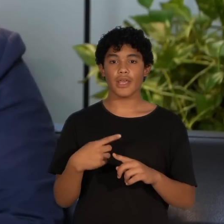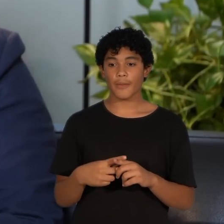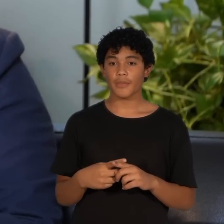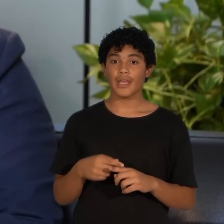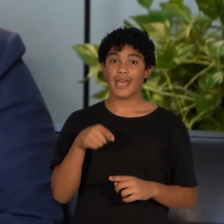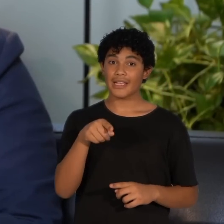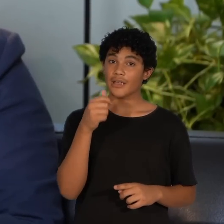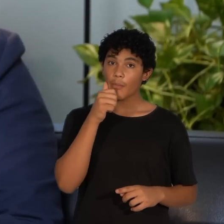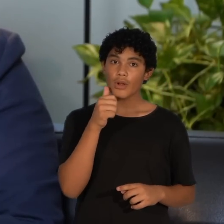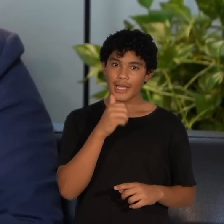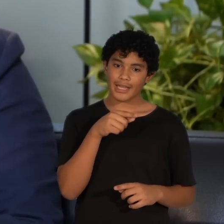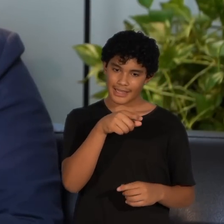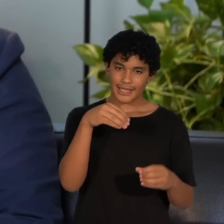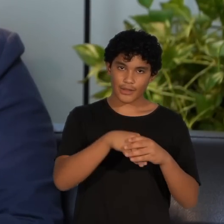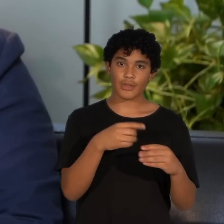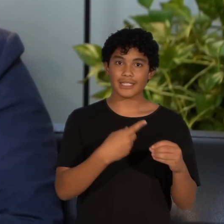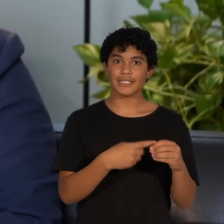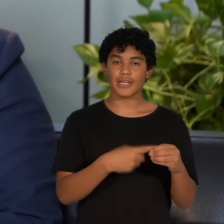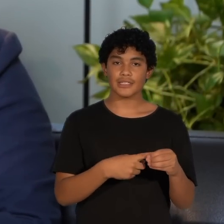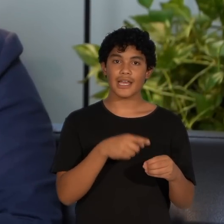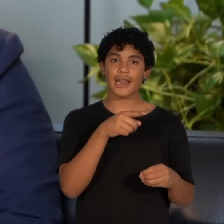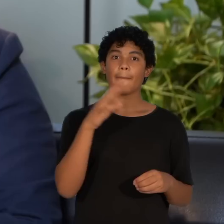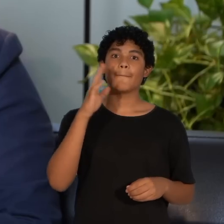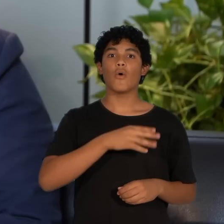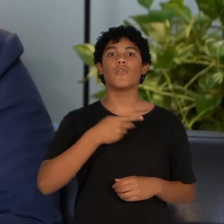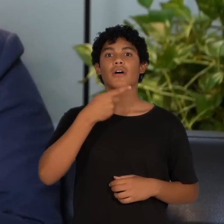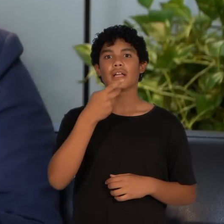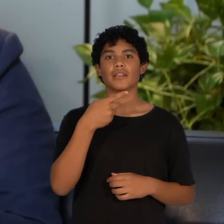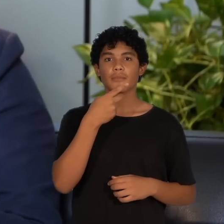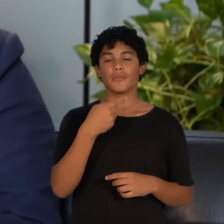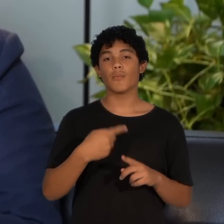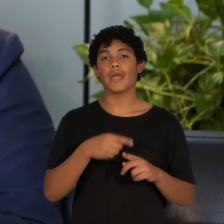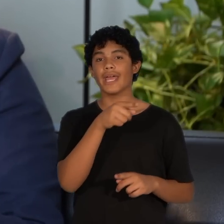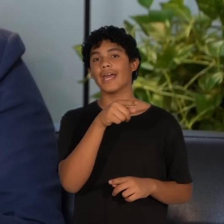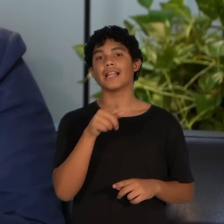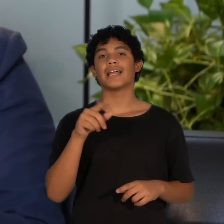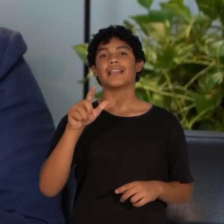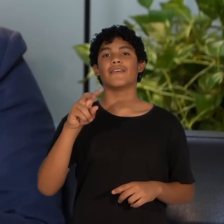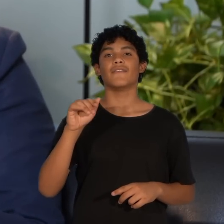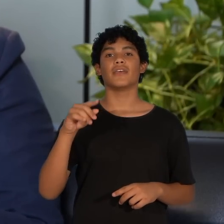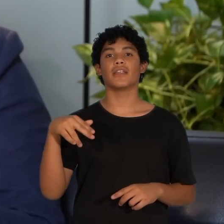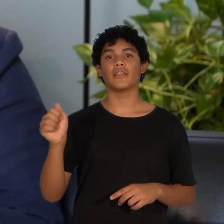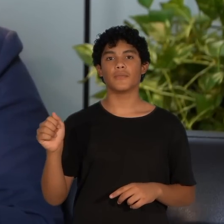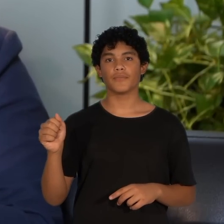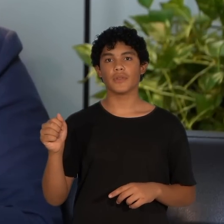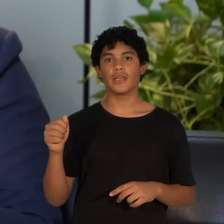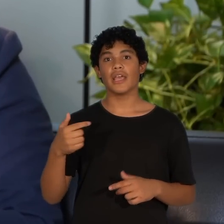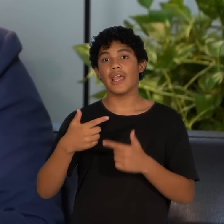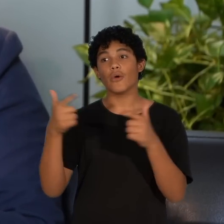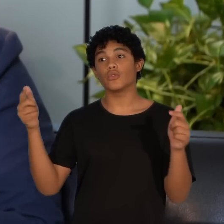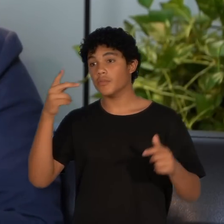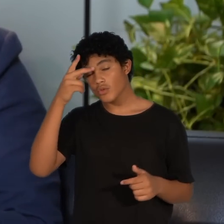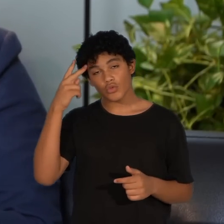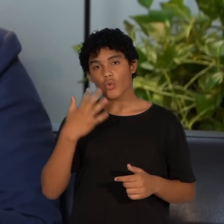ela era mal falada na cidade. Porque ela era uma mulher que era vista como uma mulher leviana. E as outras mulheres não gostavam